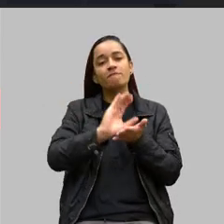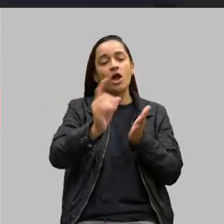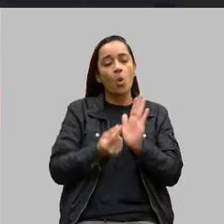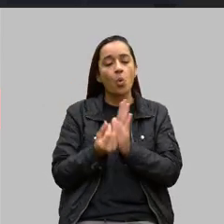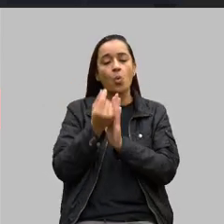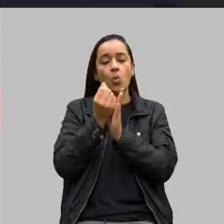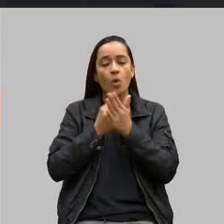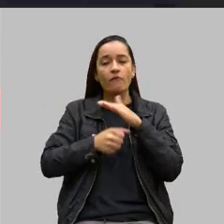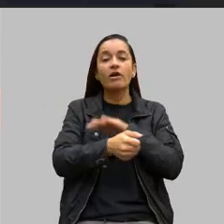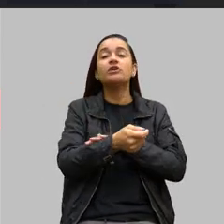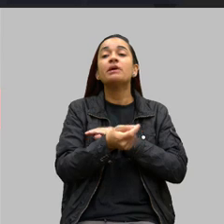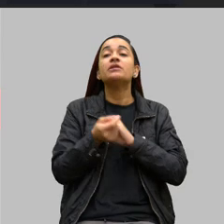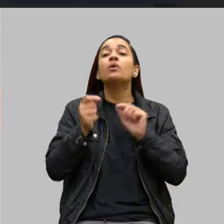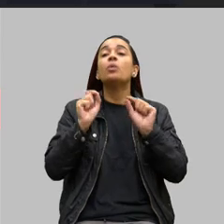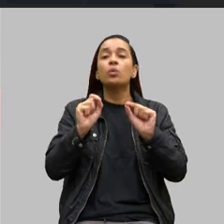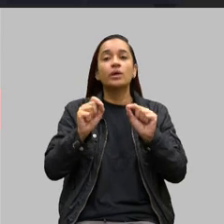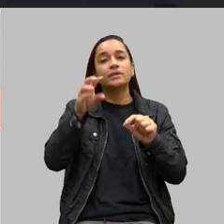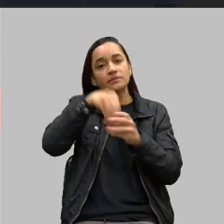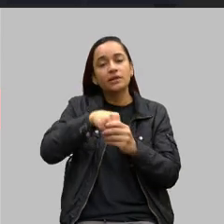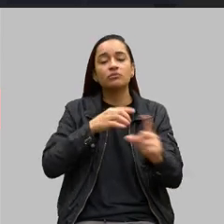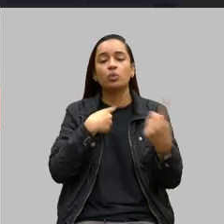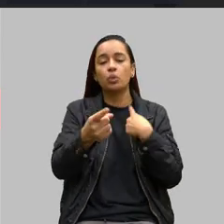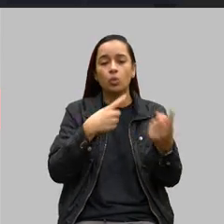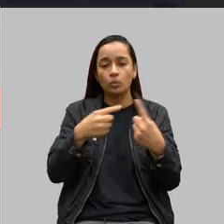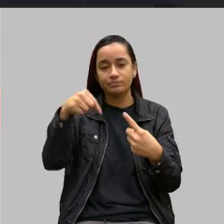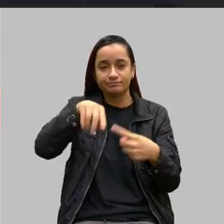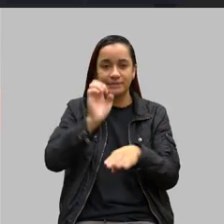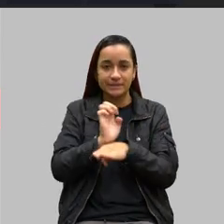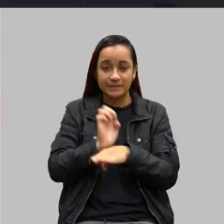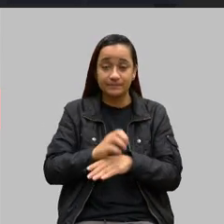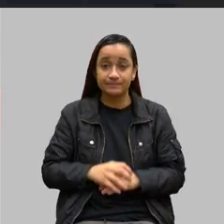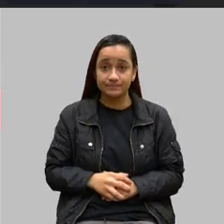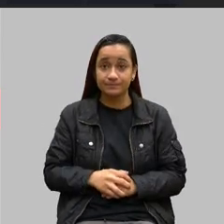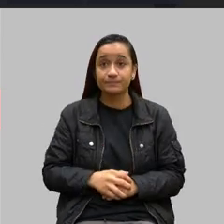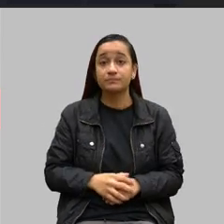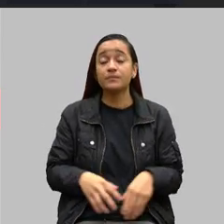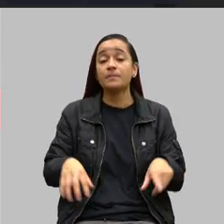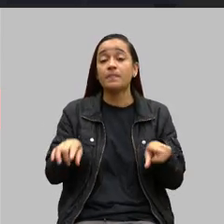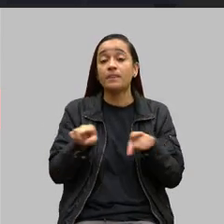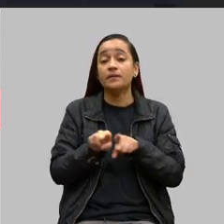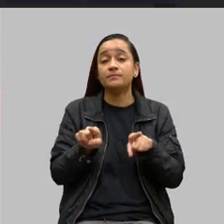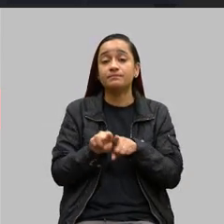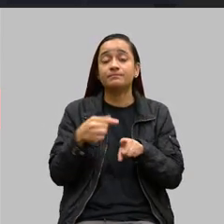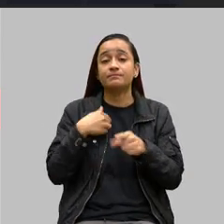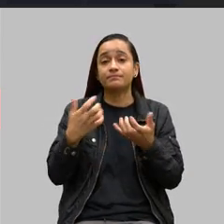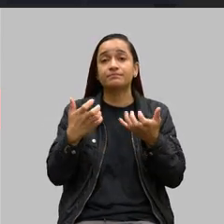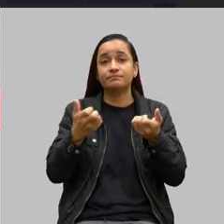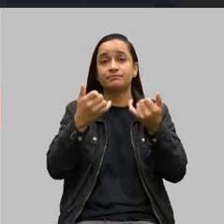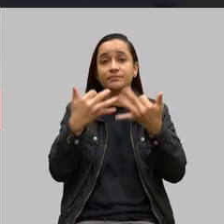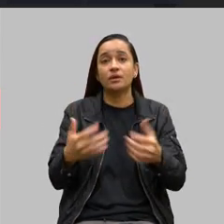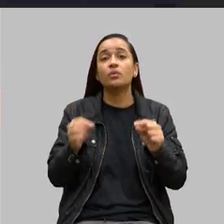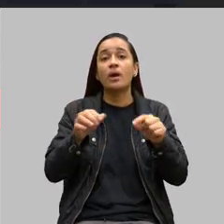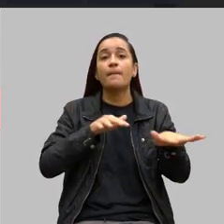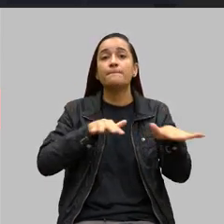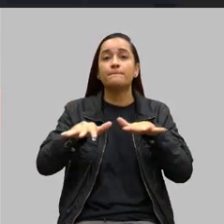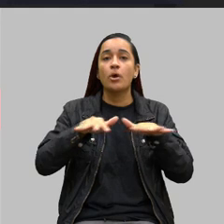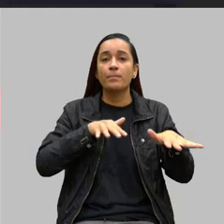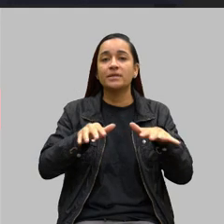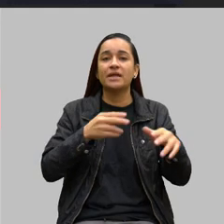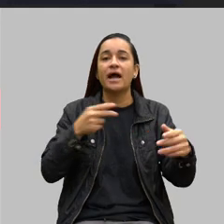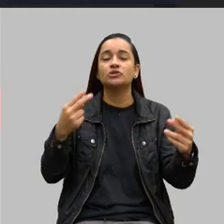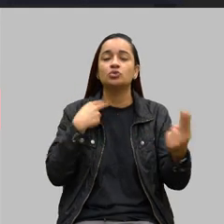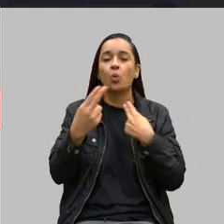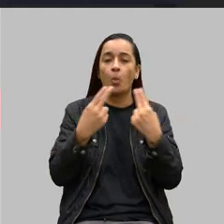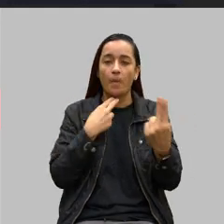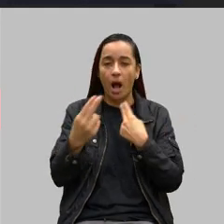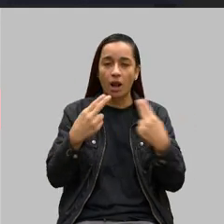pros principais corredores do nosso Estado para além das rodovias eu queria destacar aqui também eh a mobilidade urbana né eu falo que